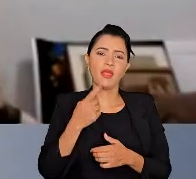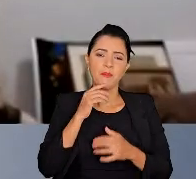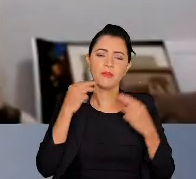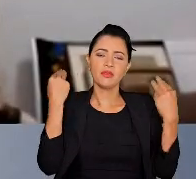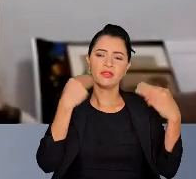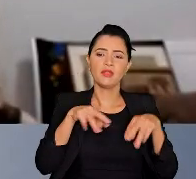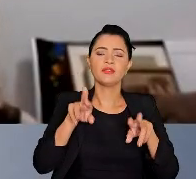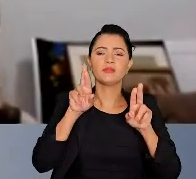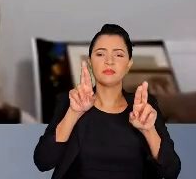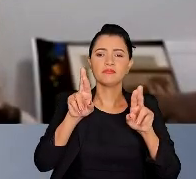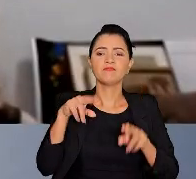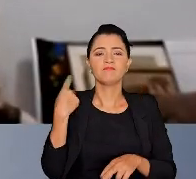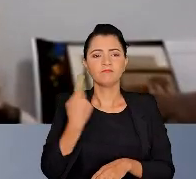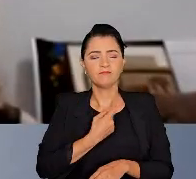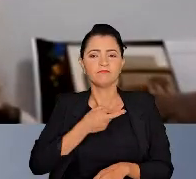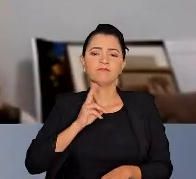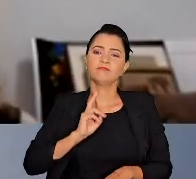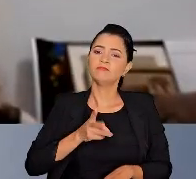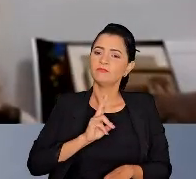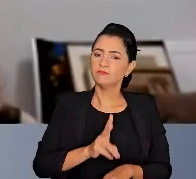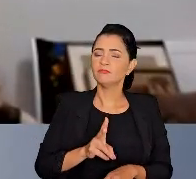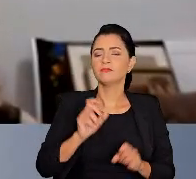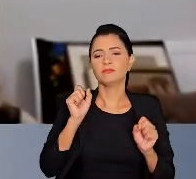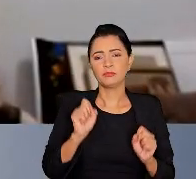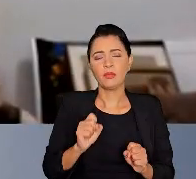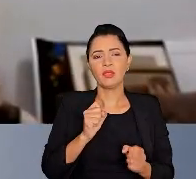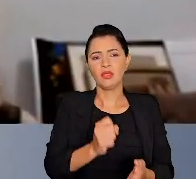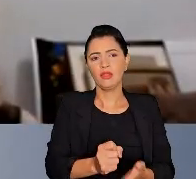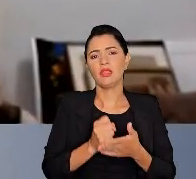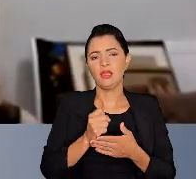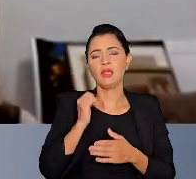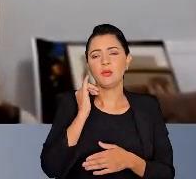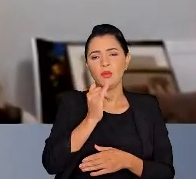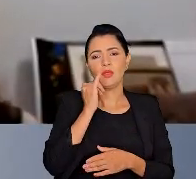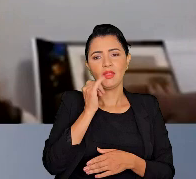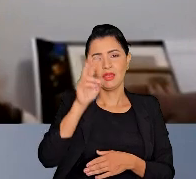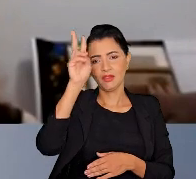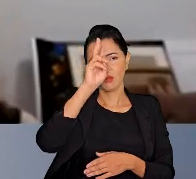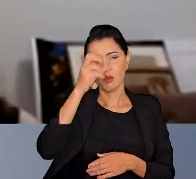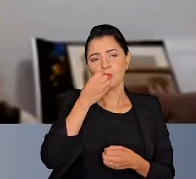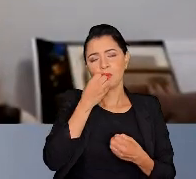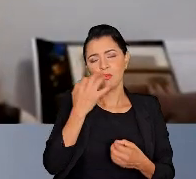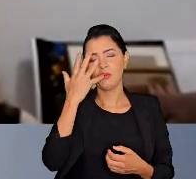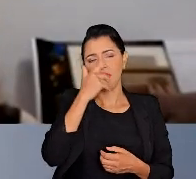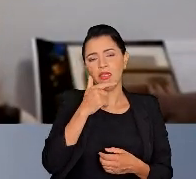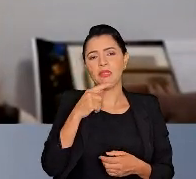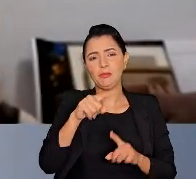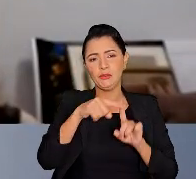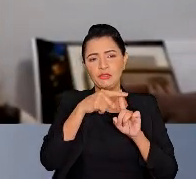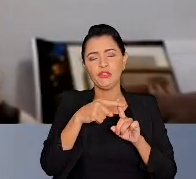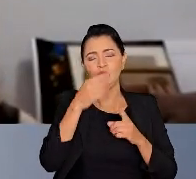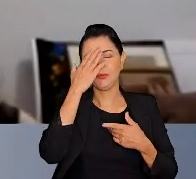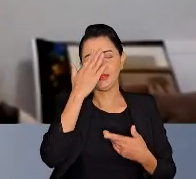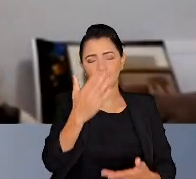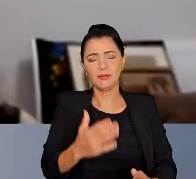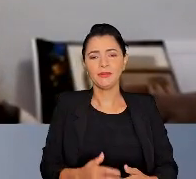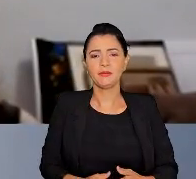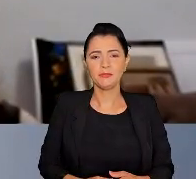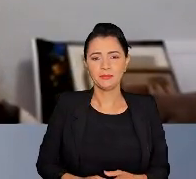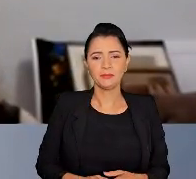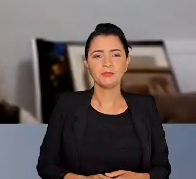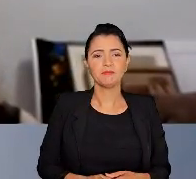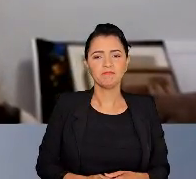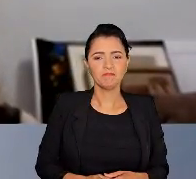que a gente continue a poder contar histórias bonitas e positivas entre nós. Muito obrigado.